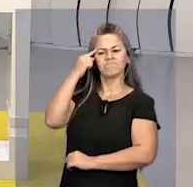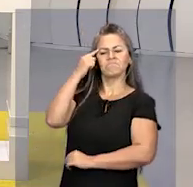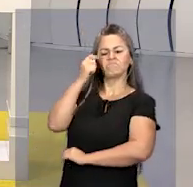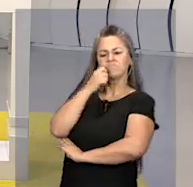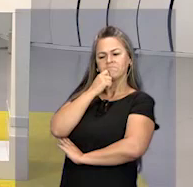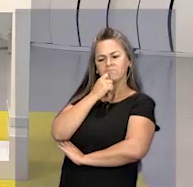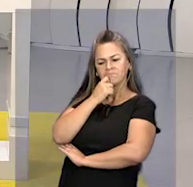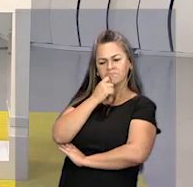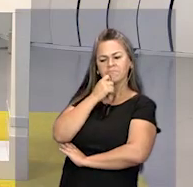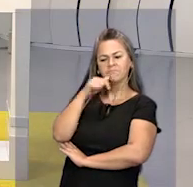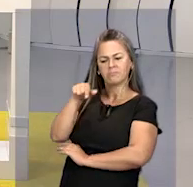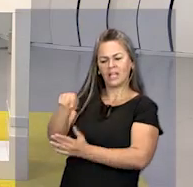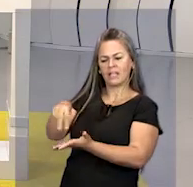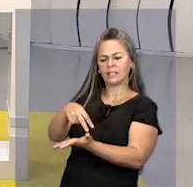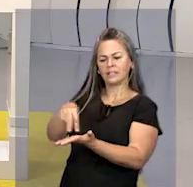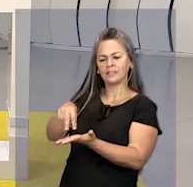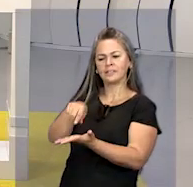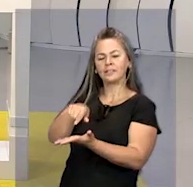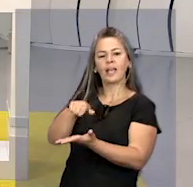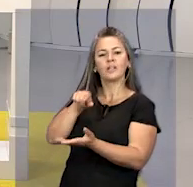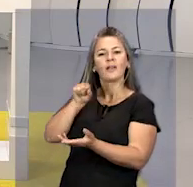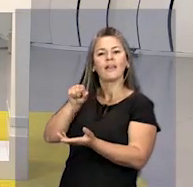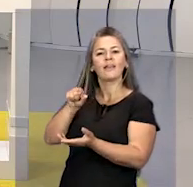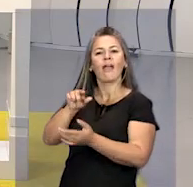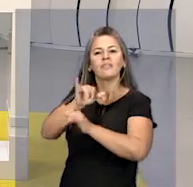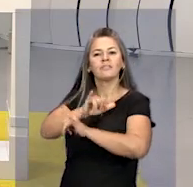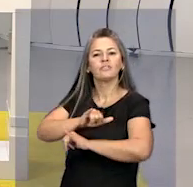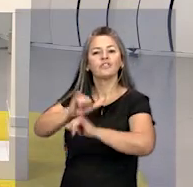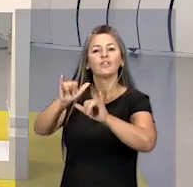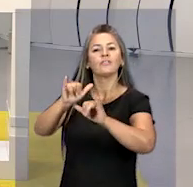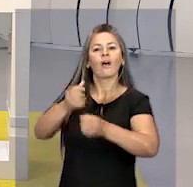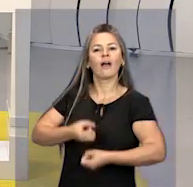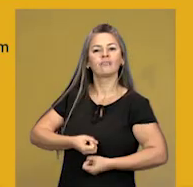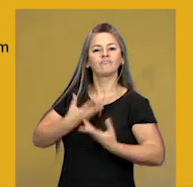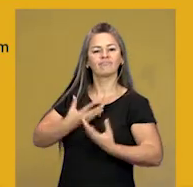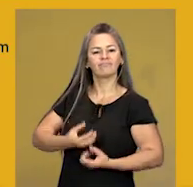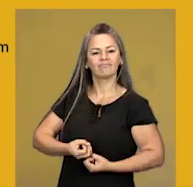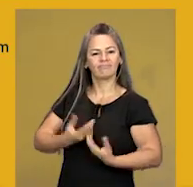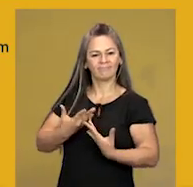dito. Segunda questão, existe espaço para que as